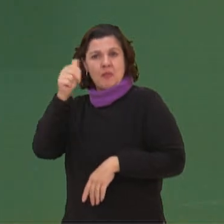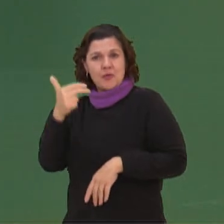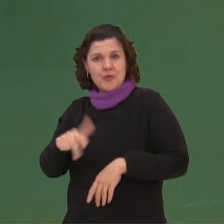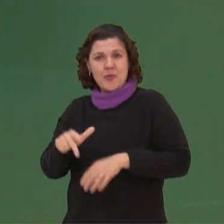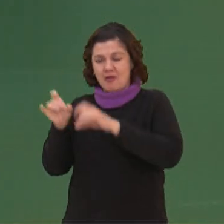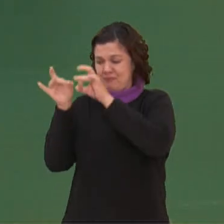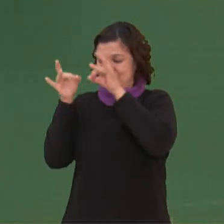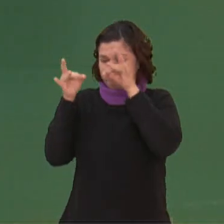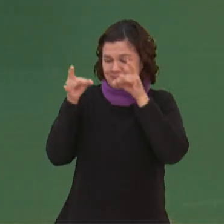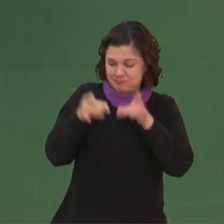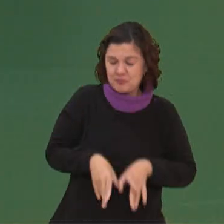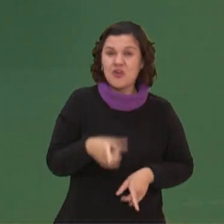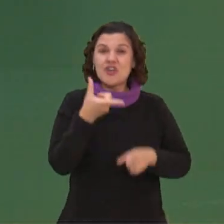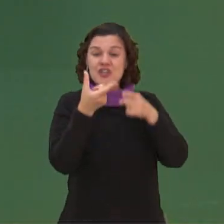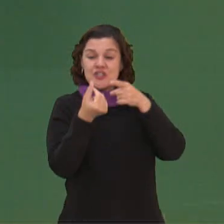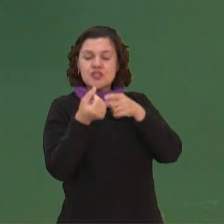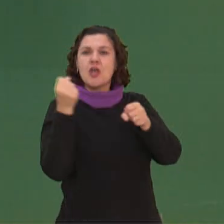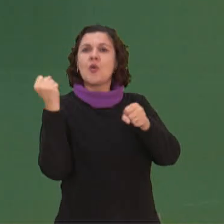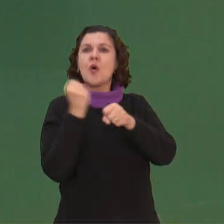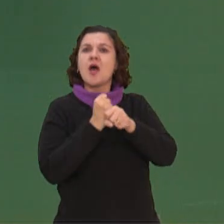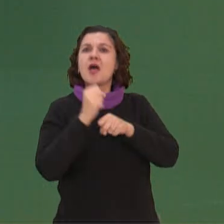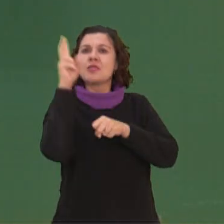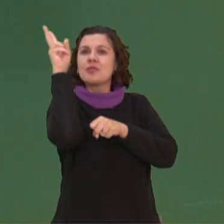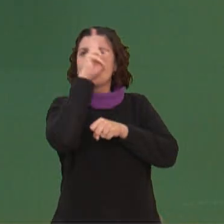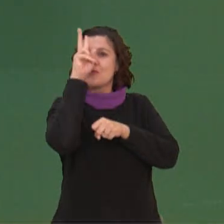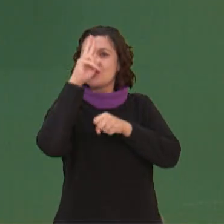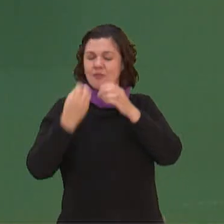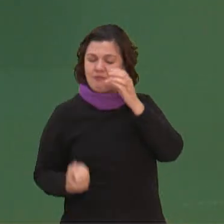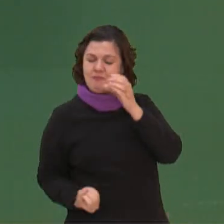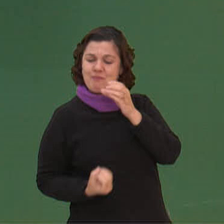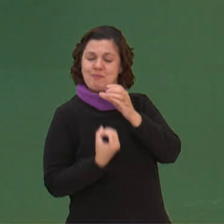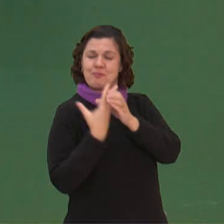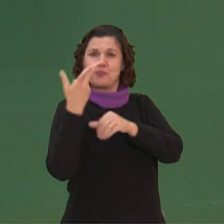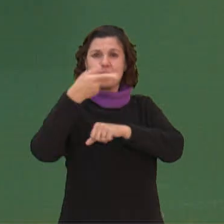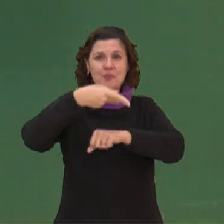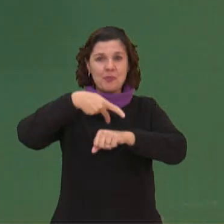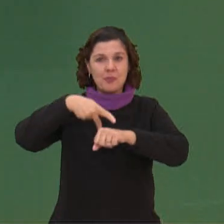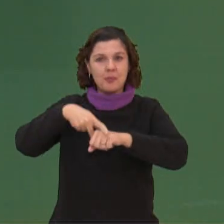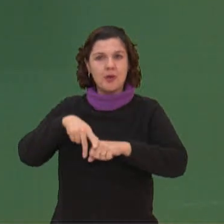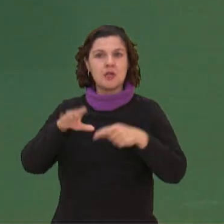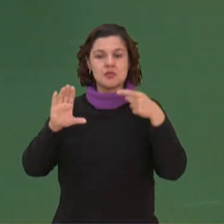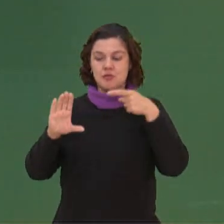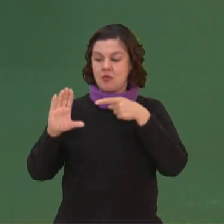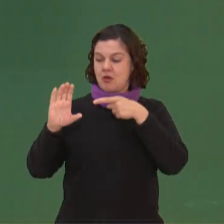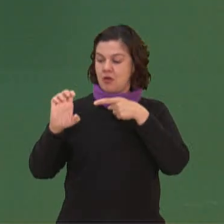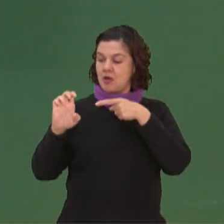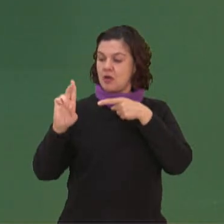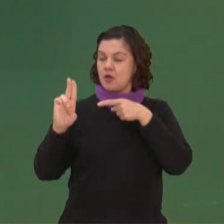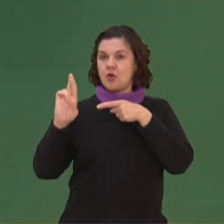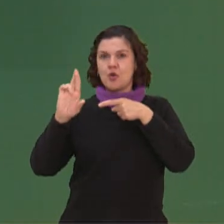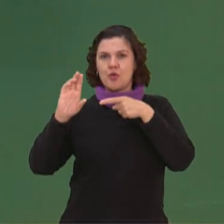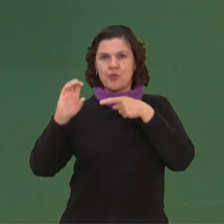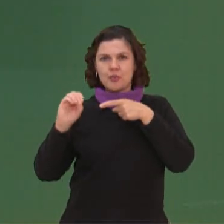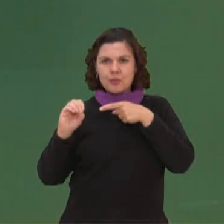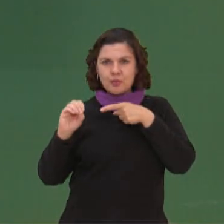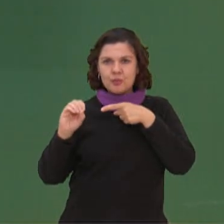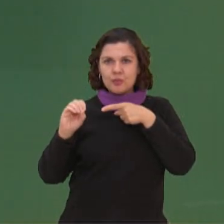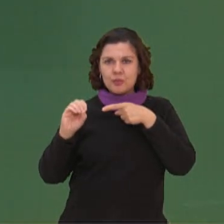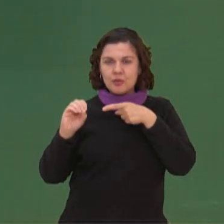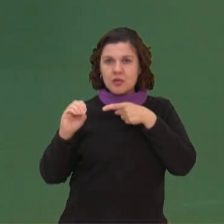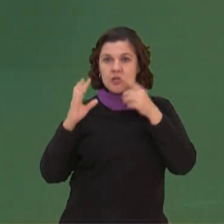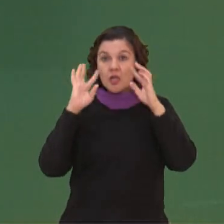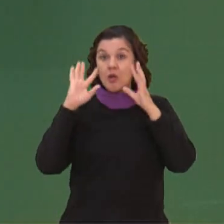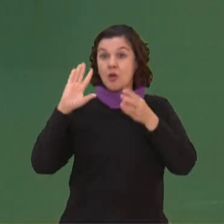deixar a moeda que eles tinham como seu símbolo de nação e começar a usar o euro. Então, entender